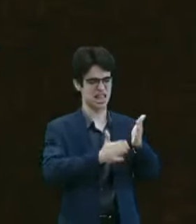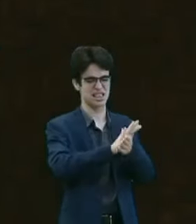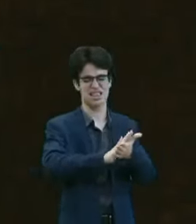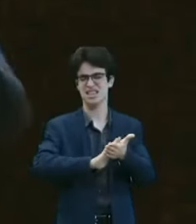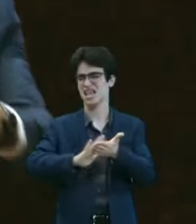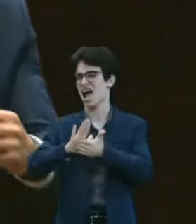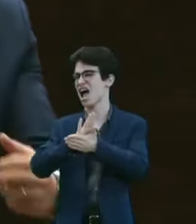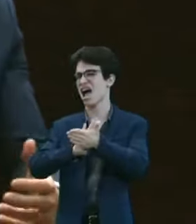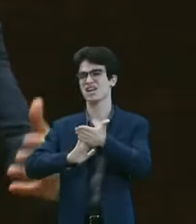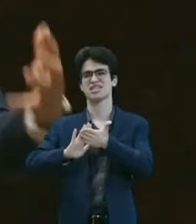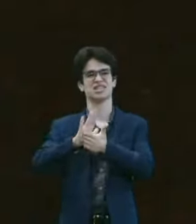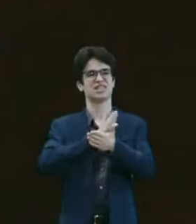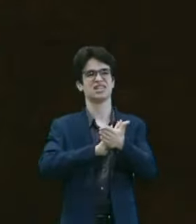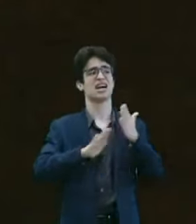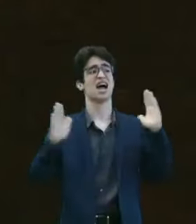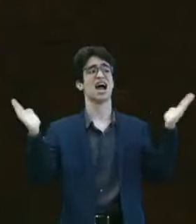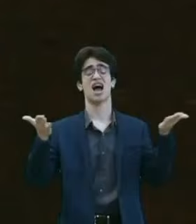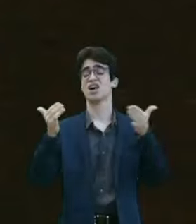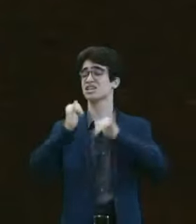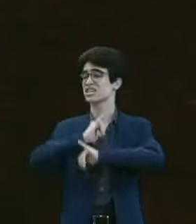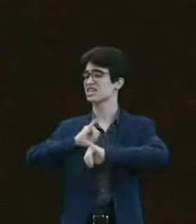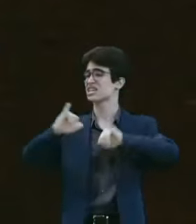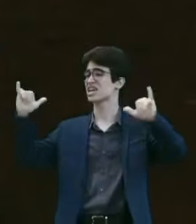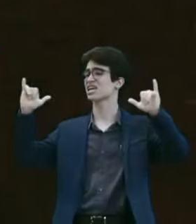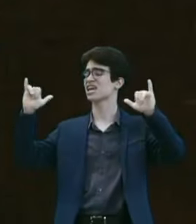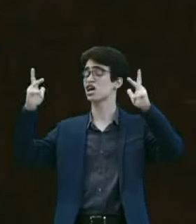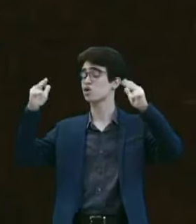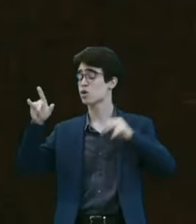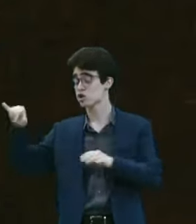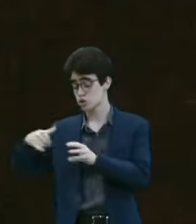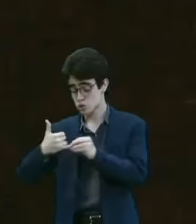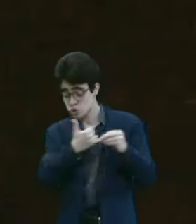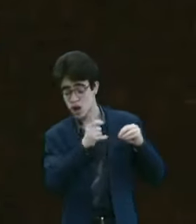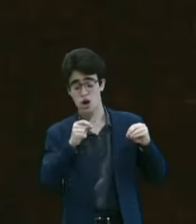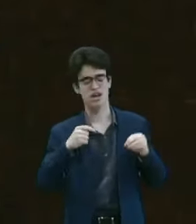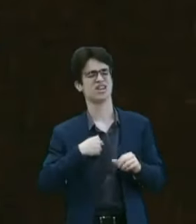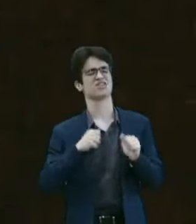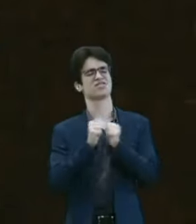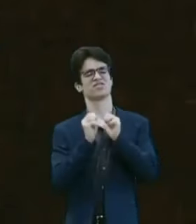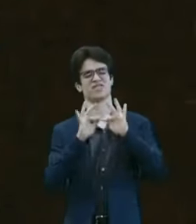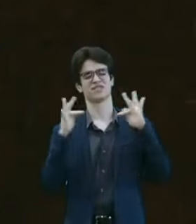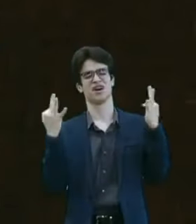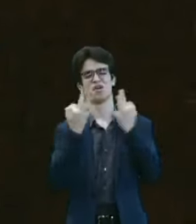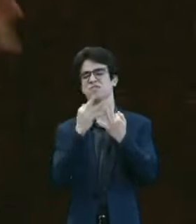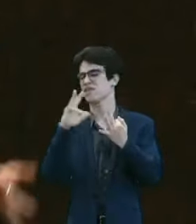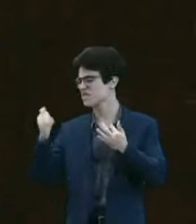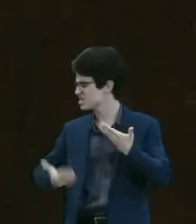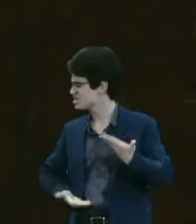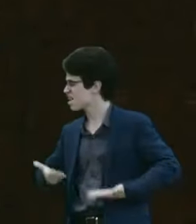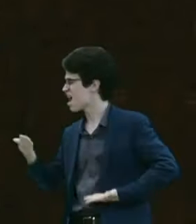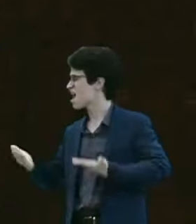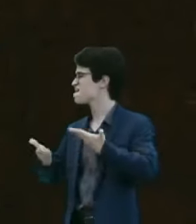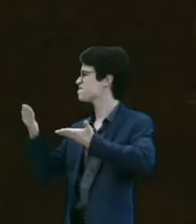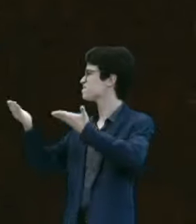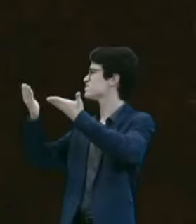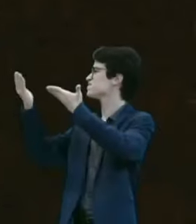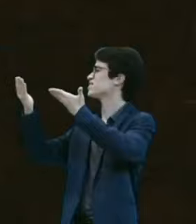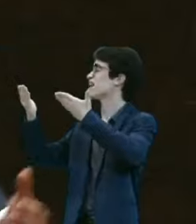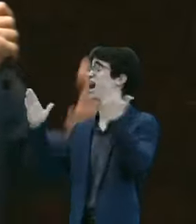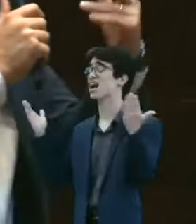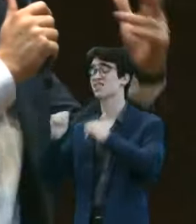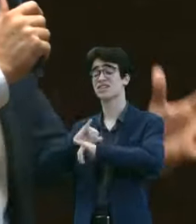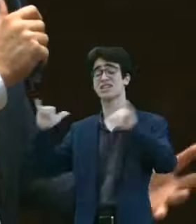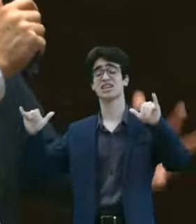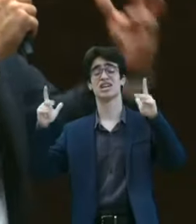Não aceitamos. Queremos declarar, como Josué: eu e minha casa serviremos ao Senhor. Queremos declarar, como